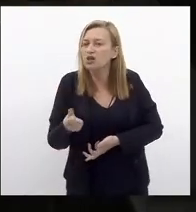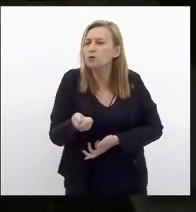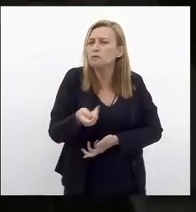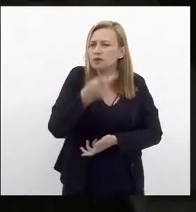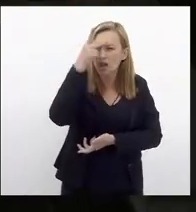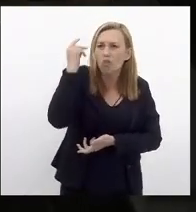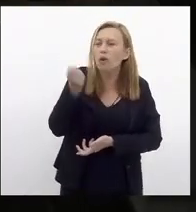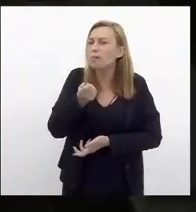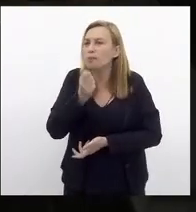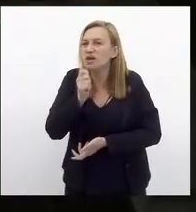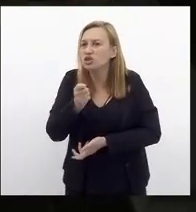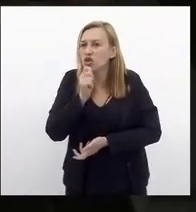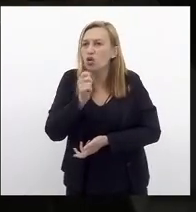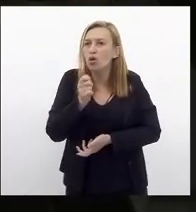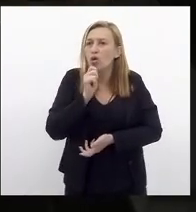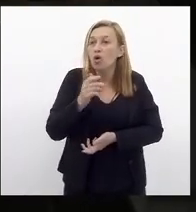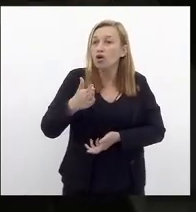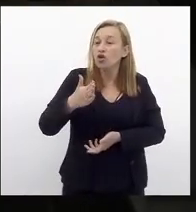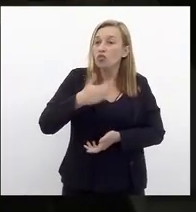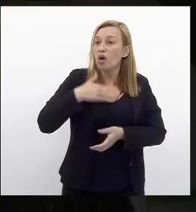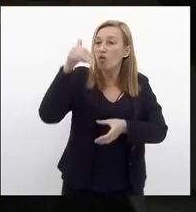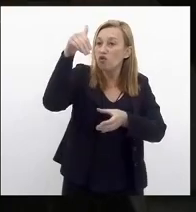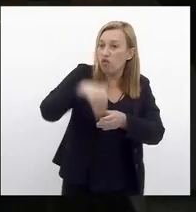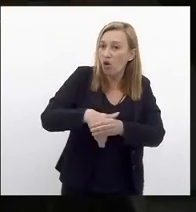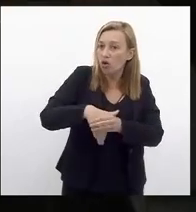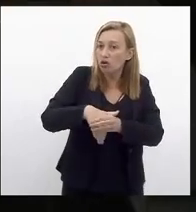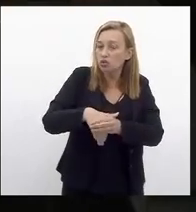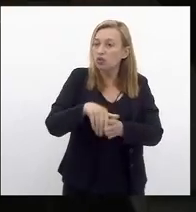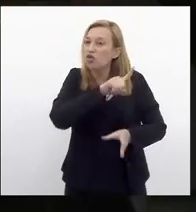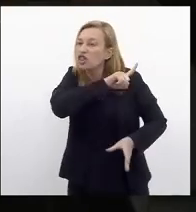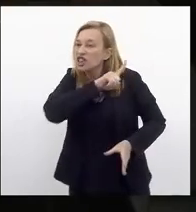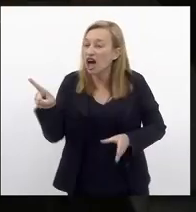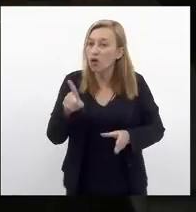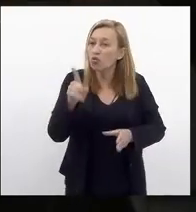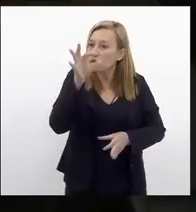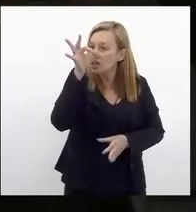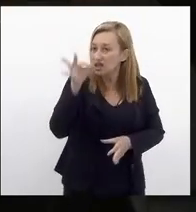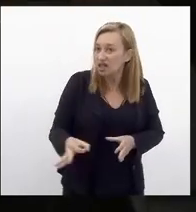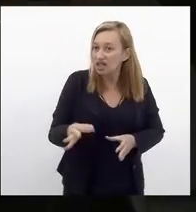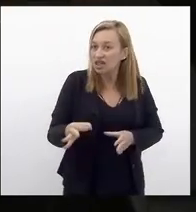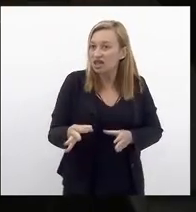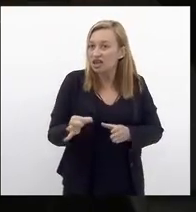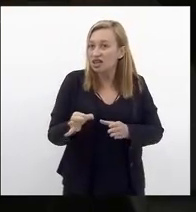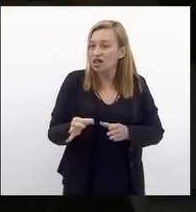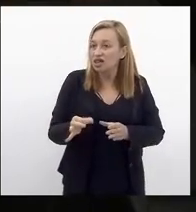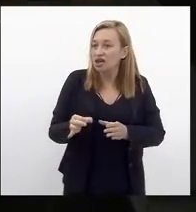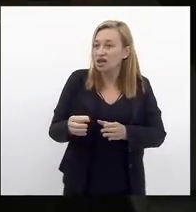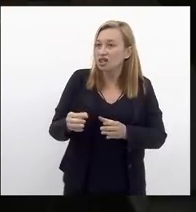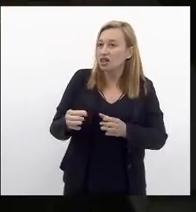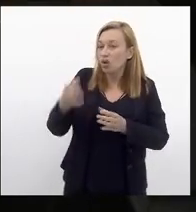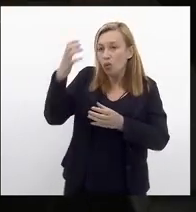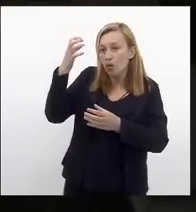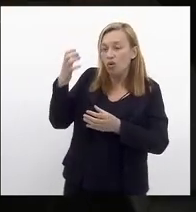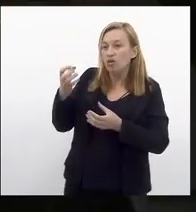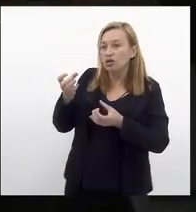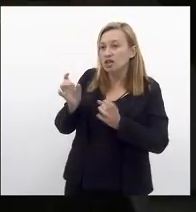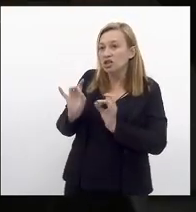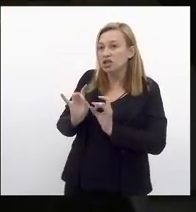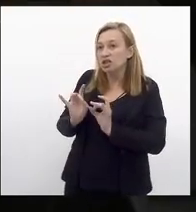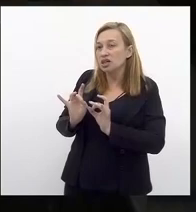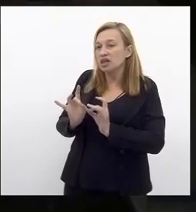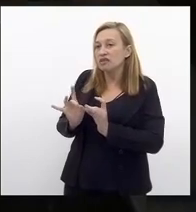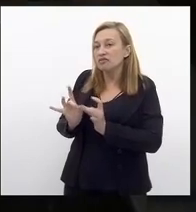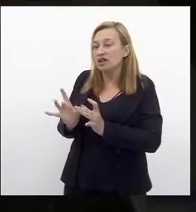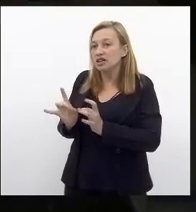ninguém diga que o meu solto que foi não com convicção seja jogar para a plateia eu